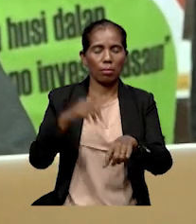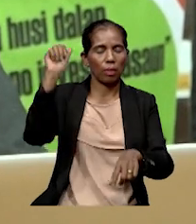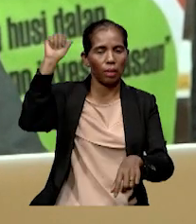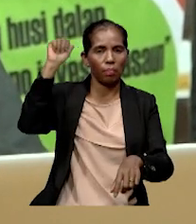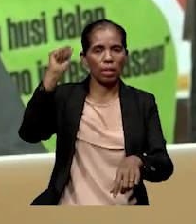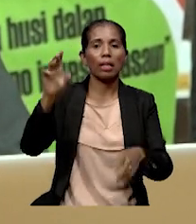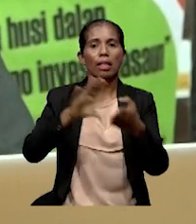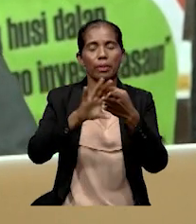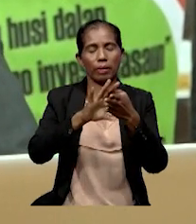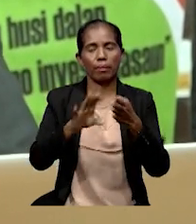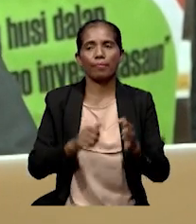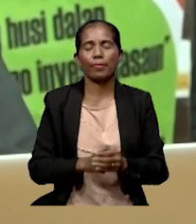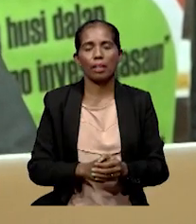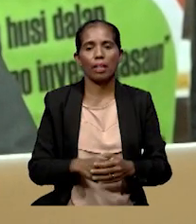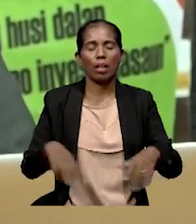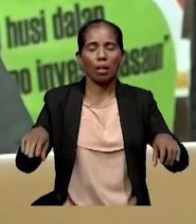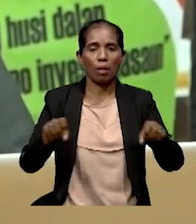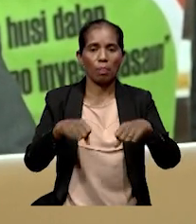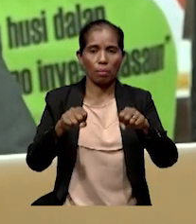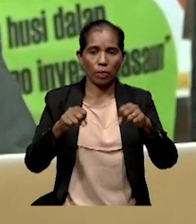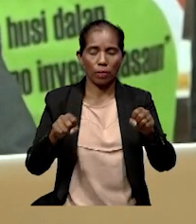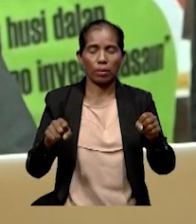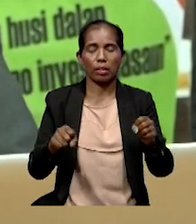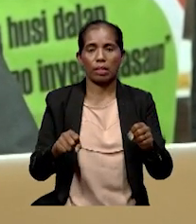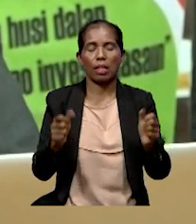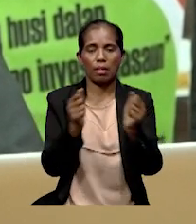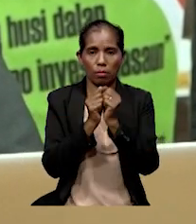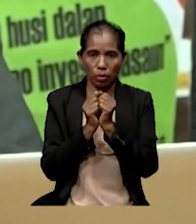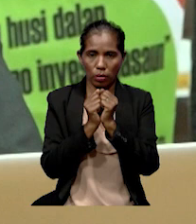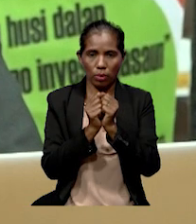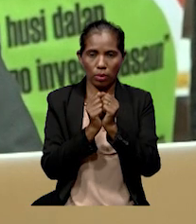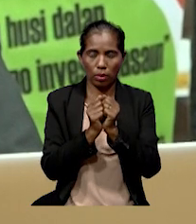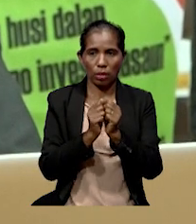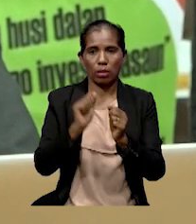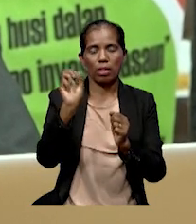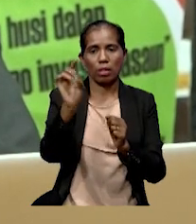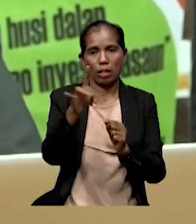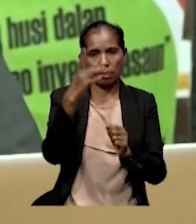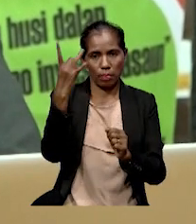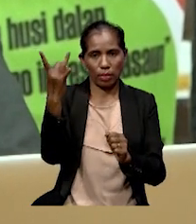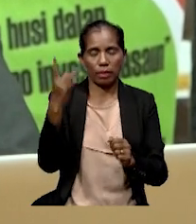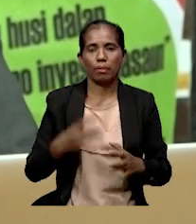eleitoral. Motorizada sira identificado hamoto sanulo resimbalo.